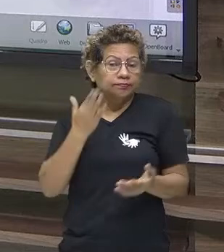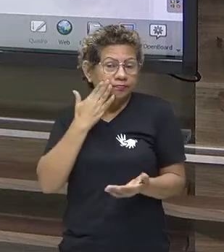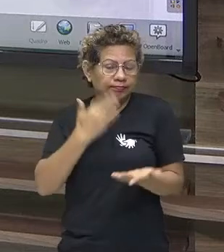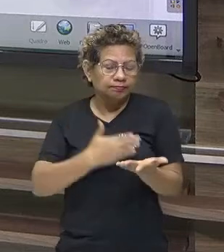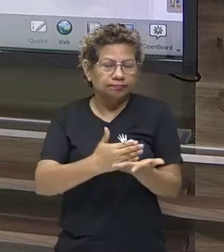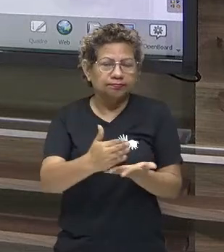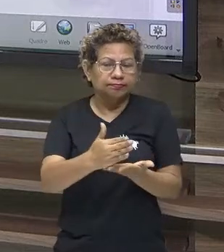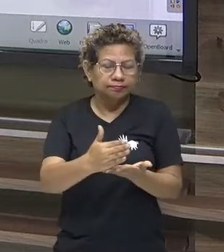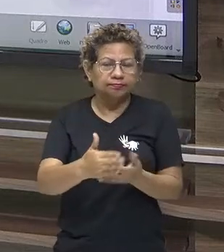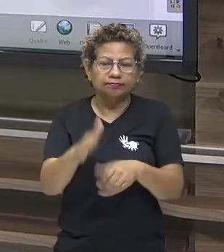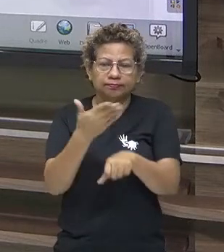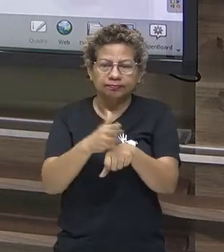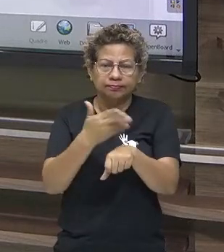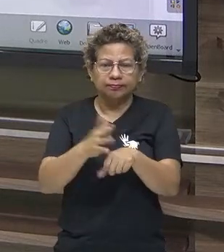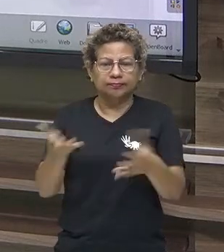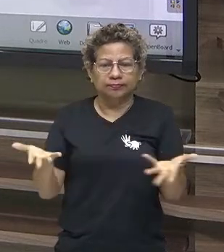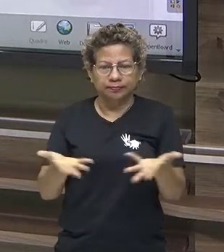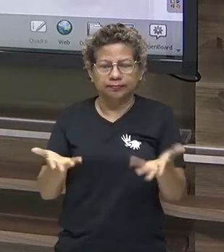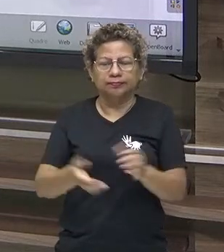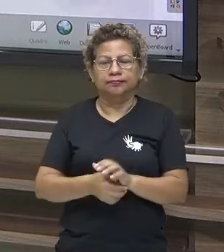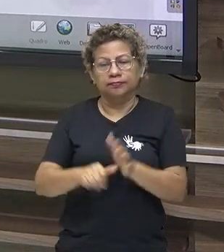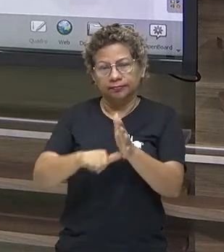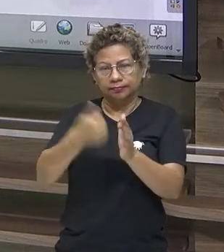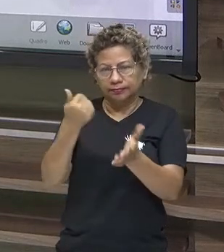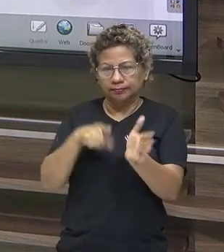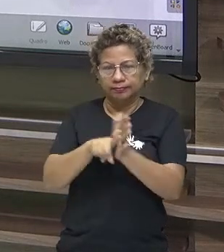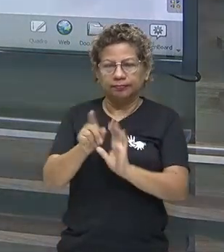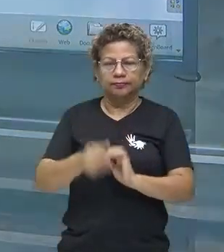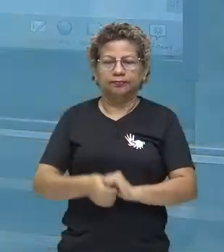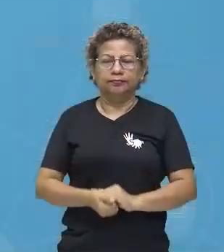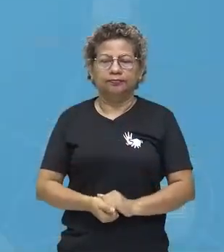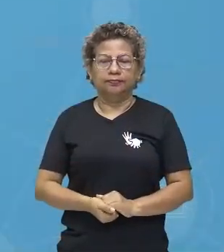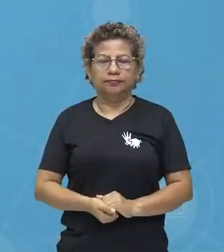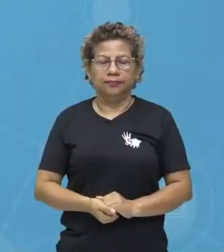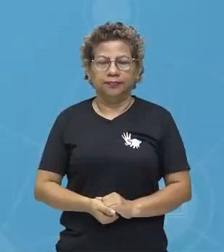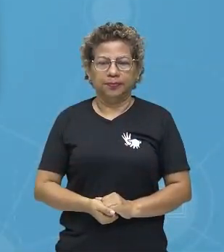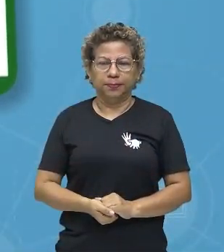início então ao nosso praticando de hoje. Vamos para a nossa primeira questão.